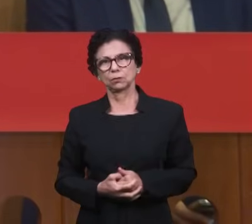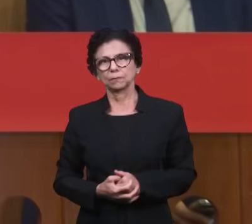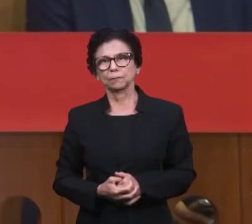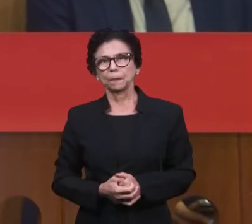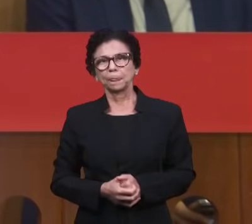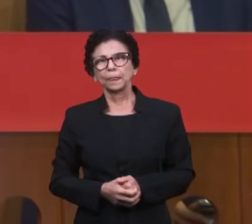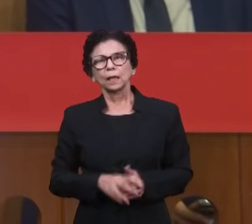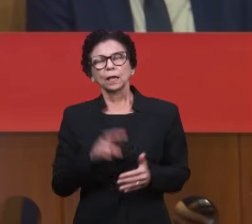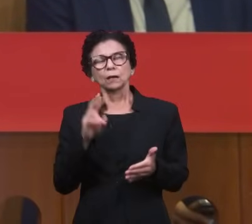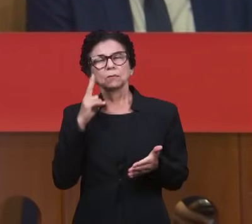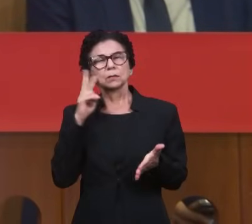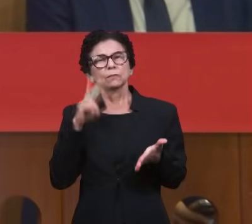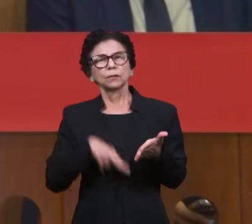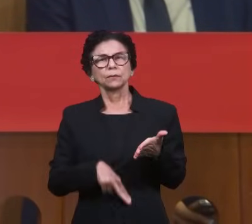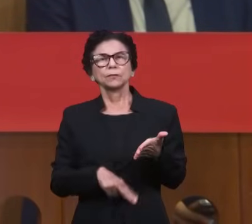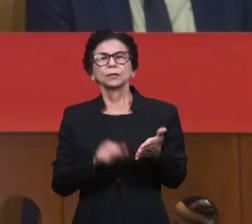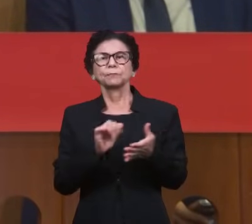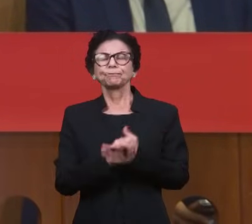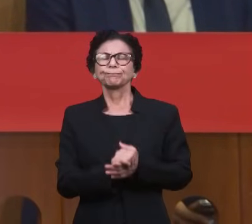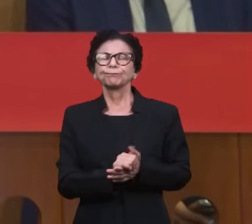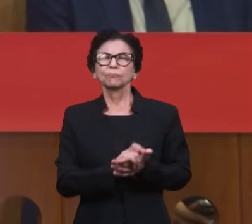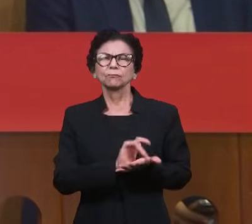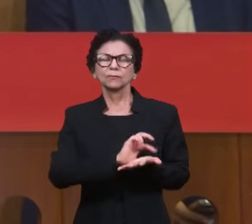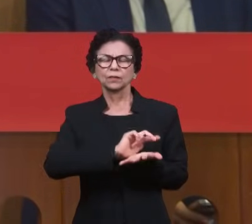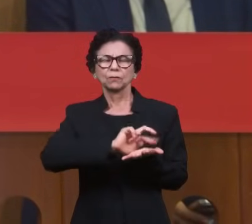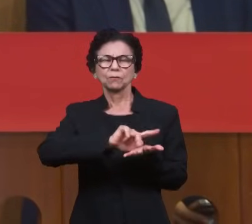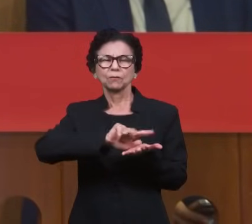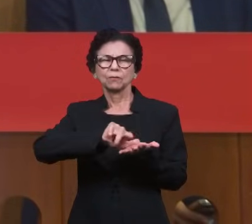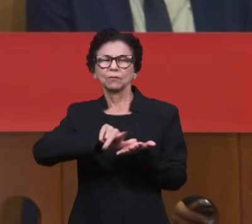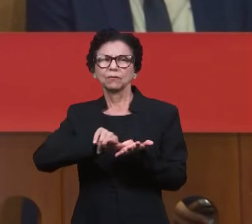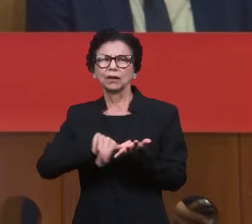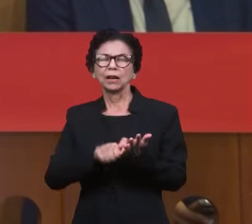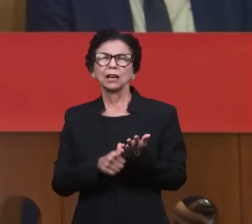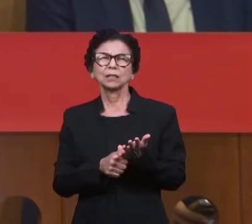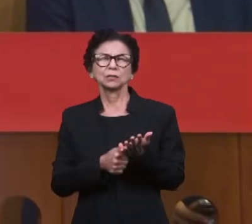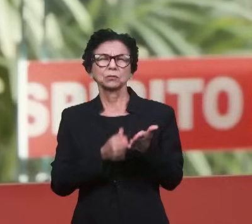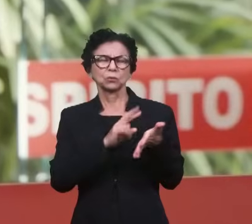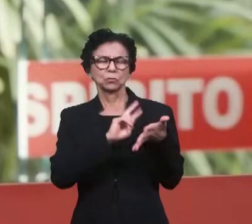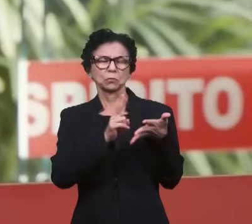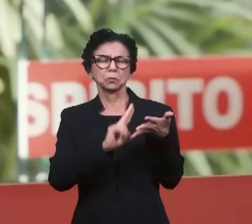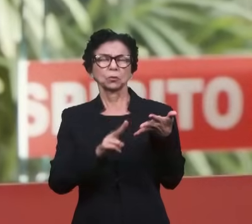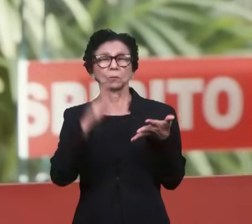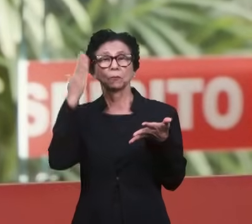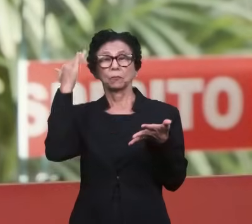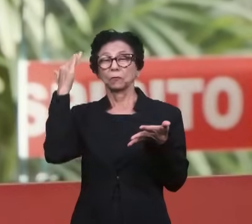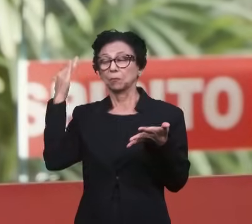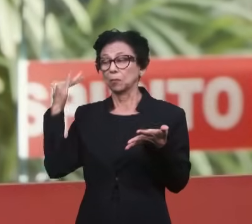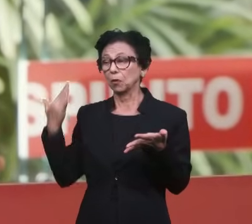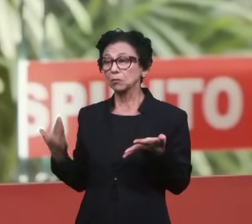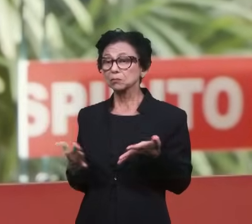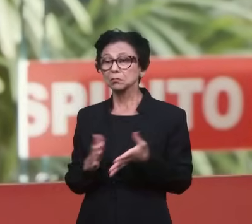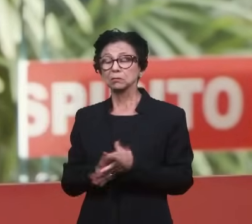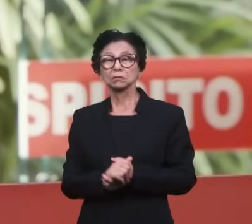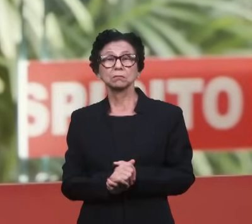Schwartz, Bultmann, Brunner, Kierkegaard, você vai ver, isso não tem o que